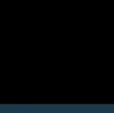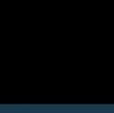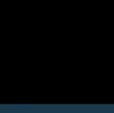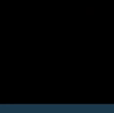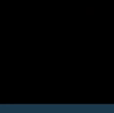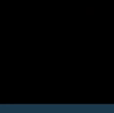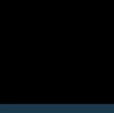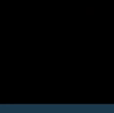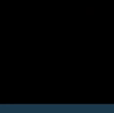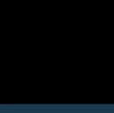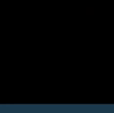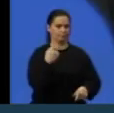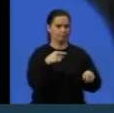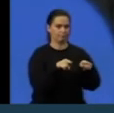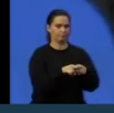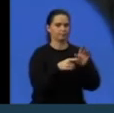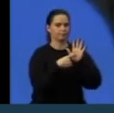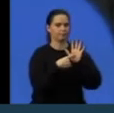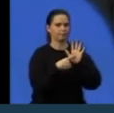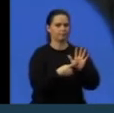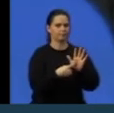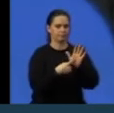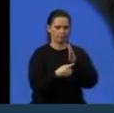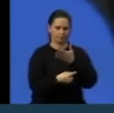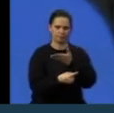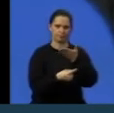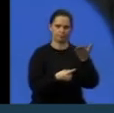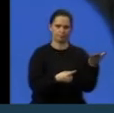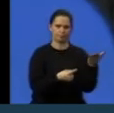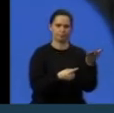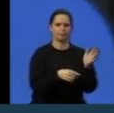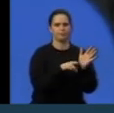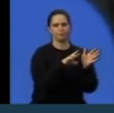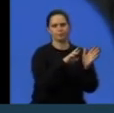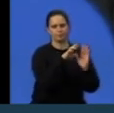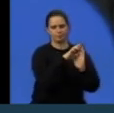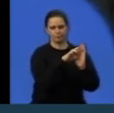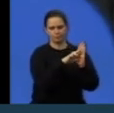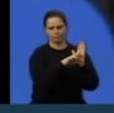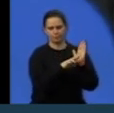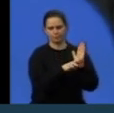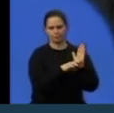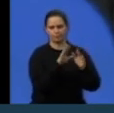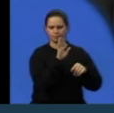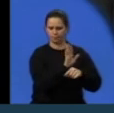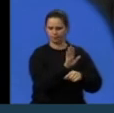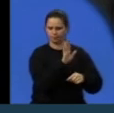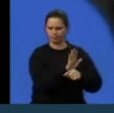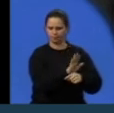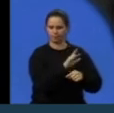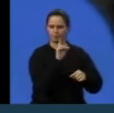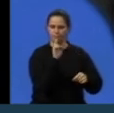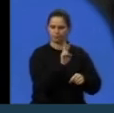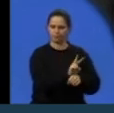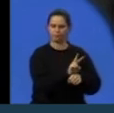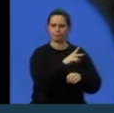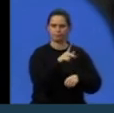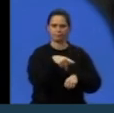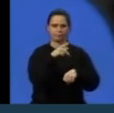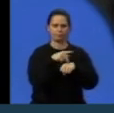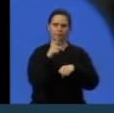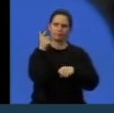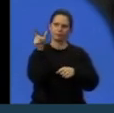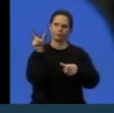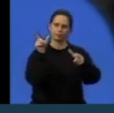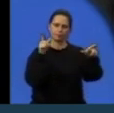Importante ressaltar, prezado aluno, que as diretrizes de atendimento internacional